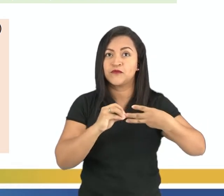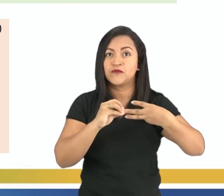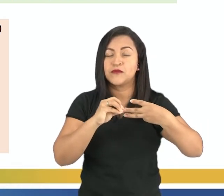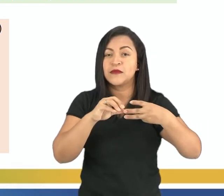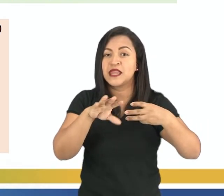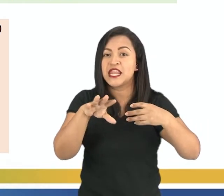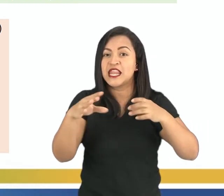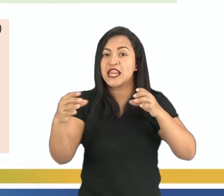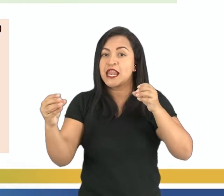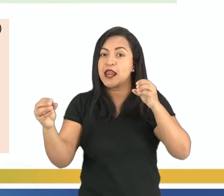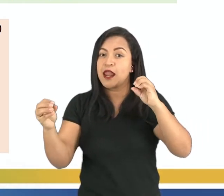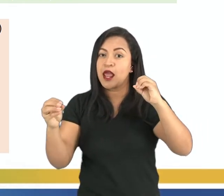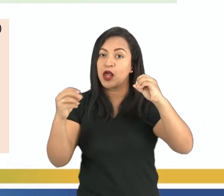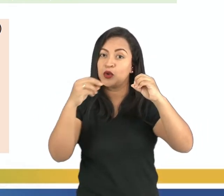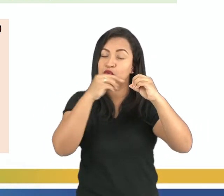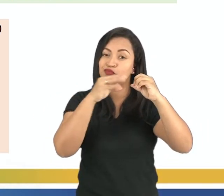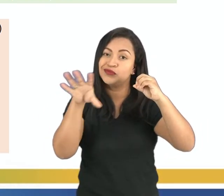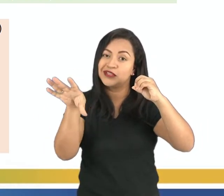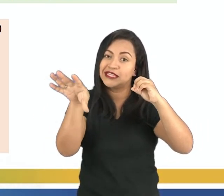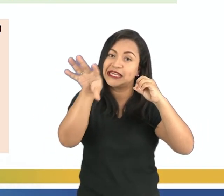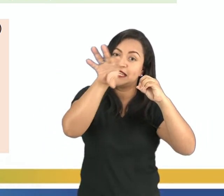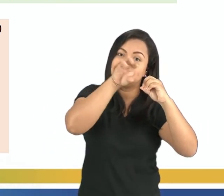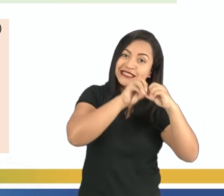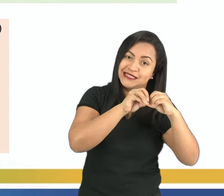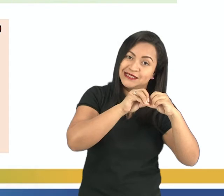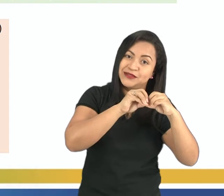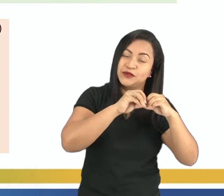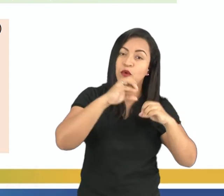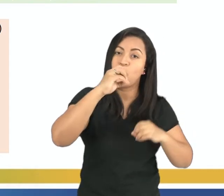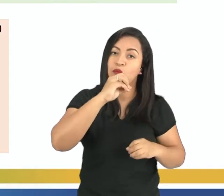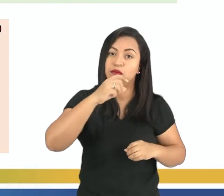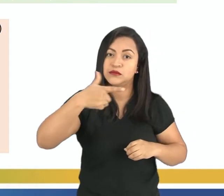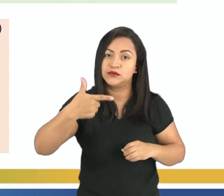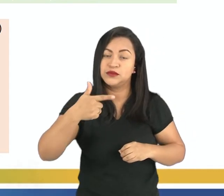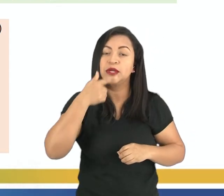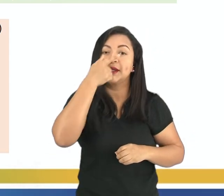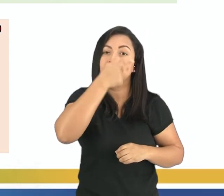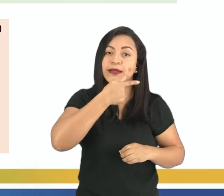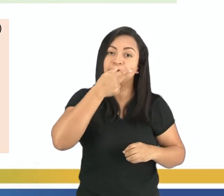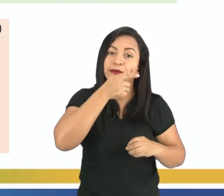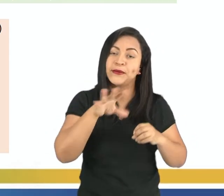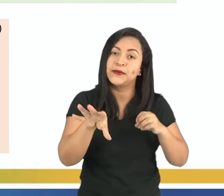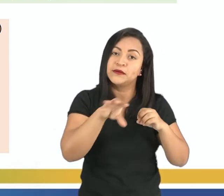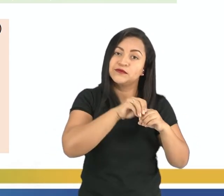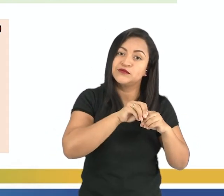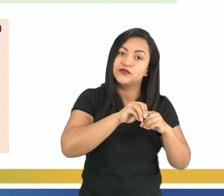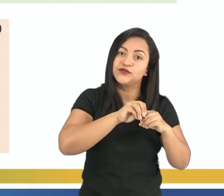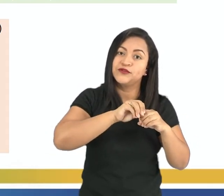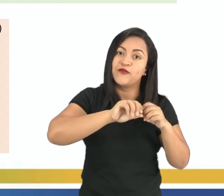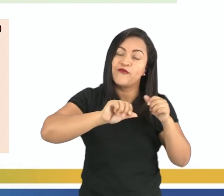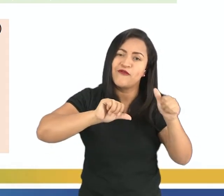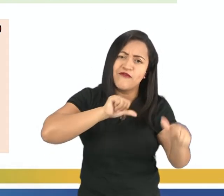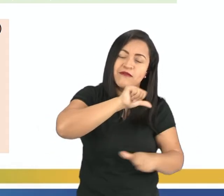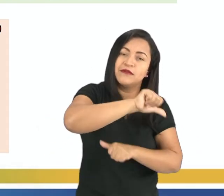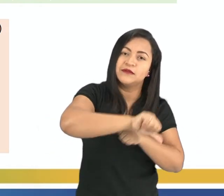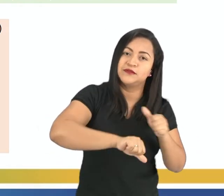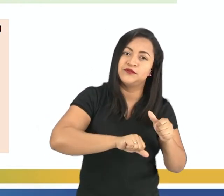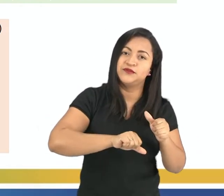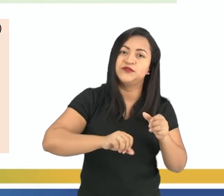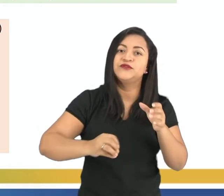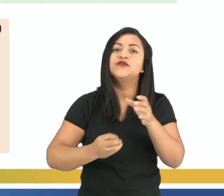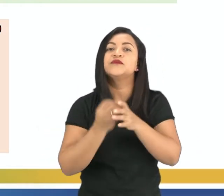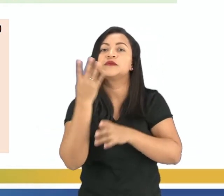o oxigênio e os nutrientes, que no caso ali é a glicose, que vão reagir e vão produzir